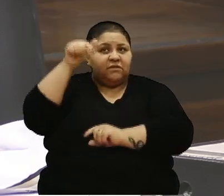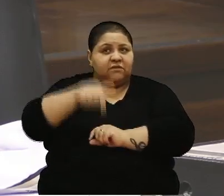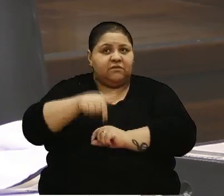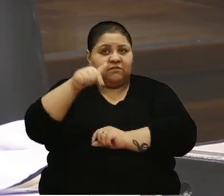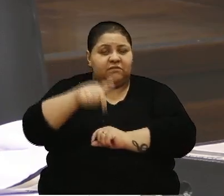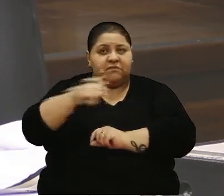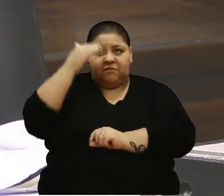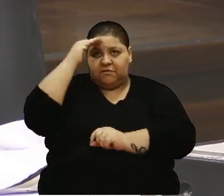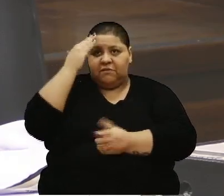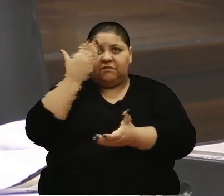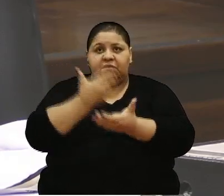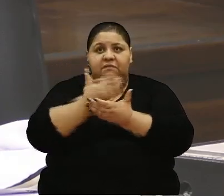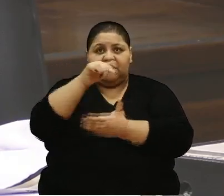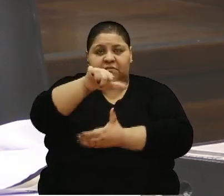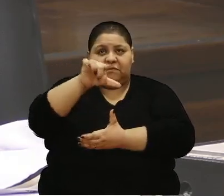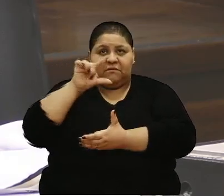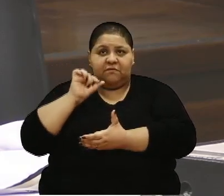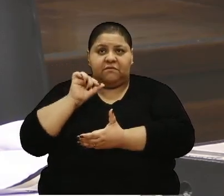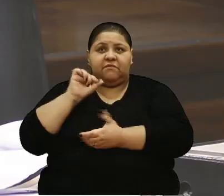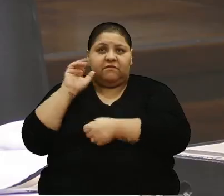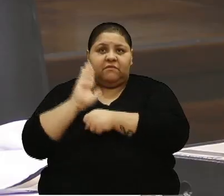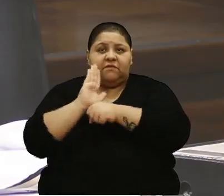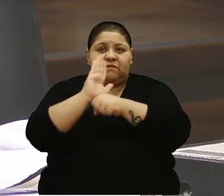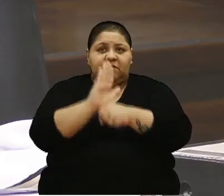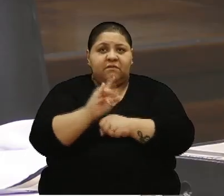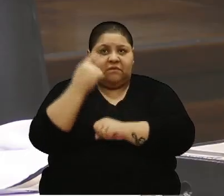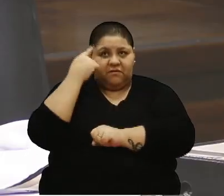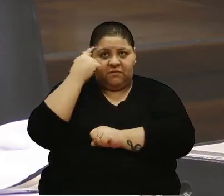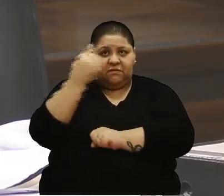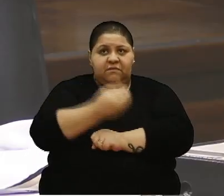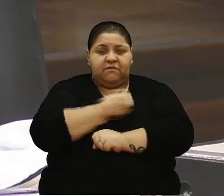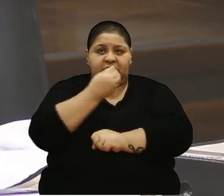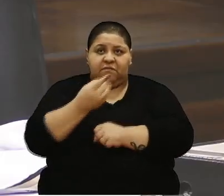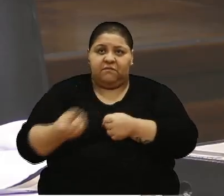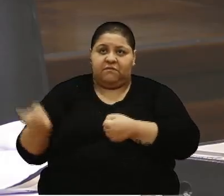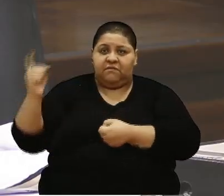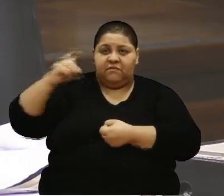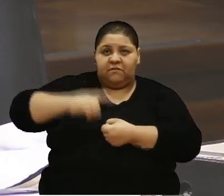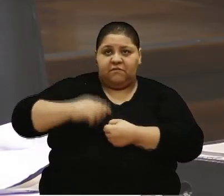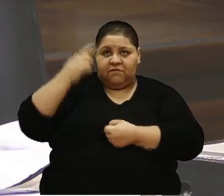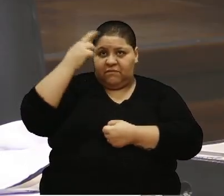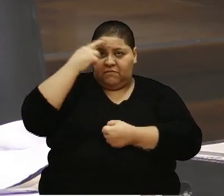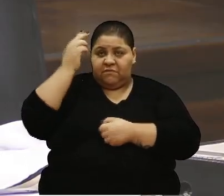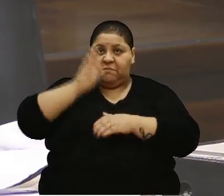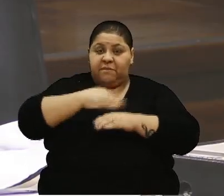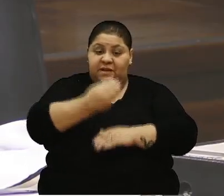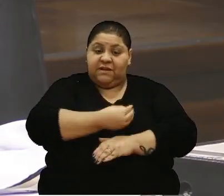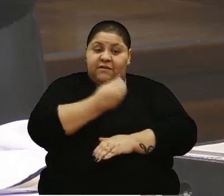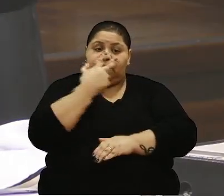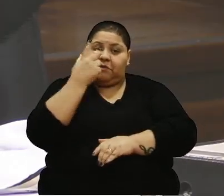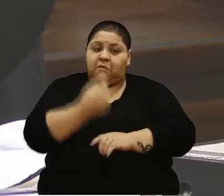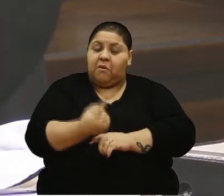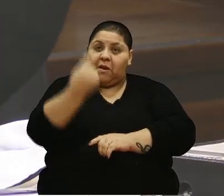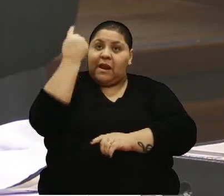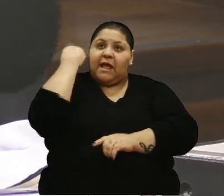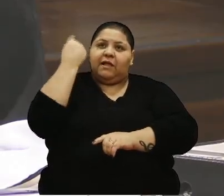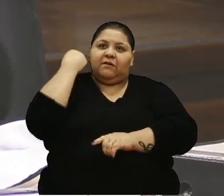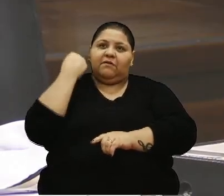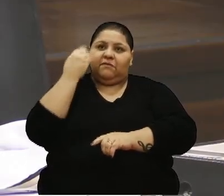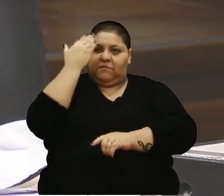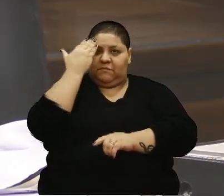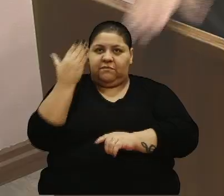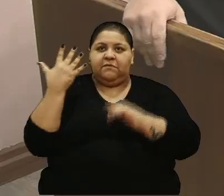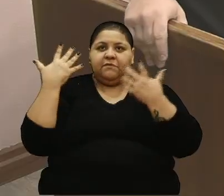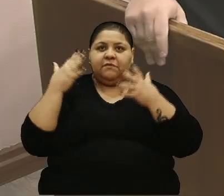tenho certeza que essa decisão do senhor vai propiciar o senhor pensar na vida e voltar um Rafael ainda mais ativo como era no primeiro mandato. Parabéns. Obrigado,